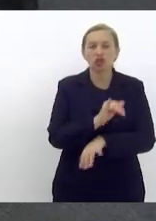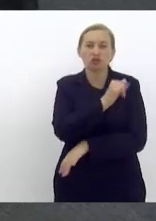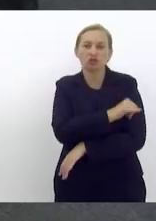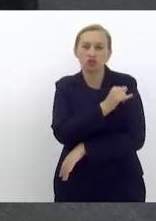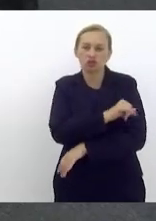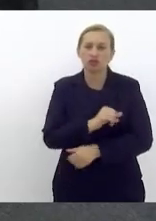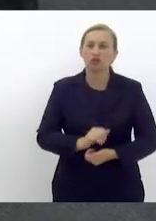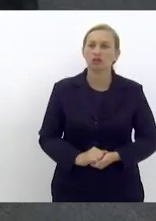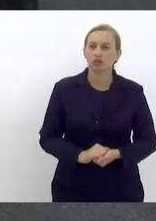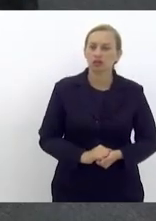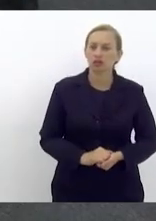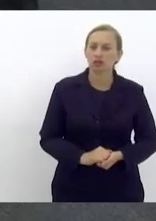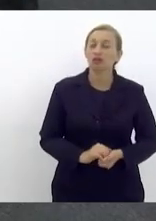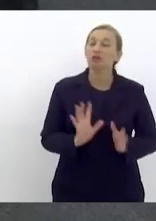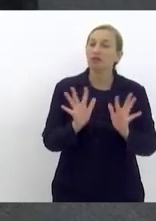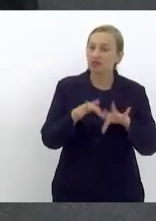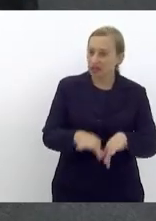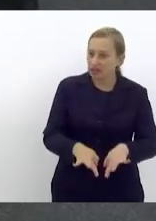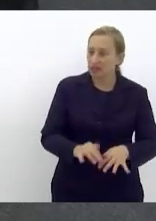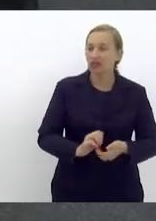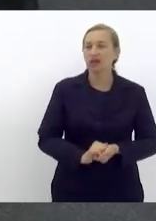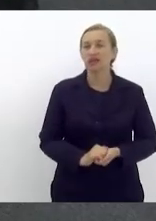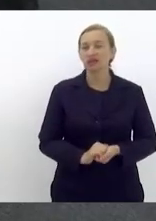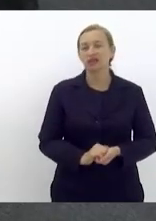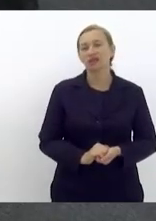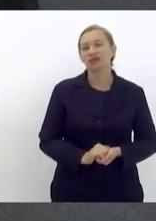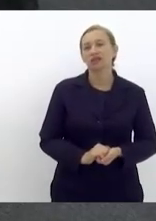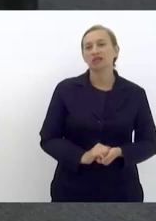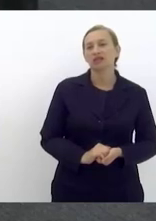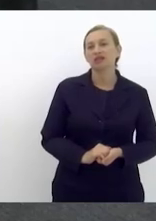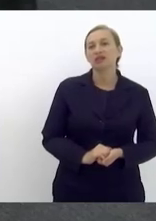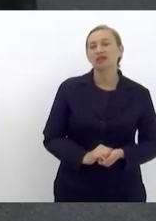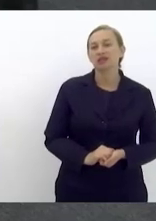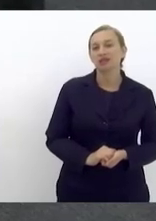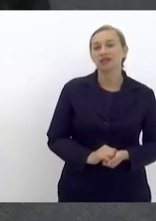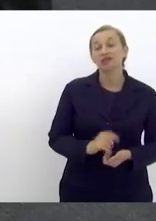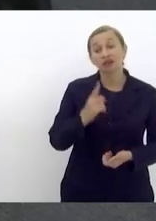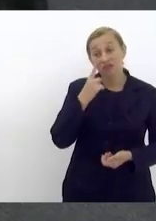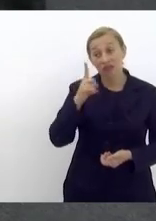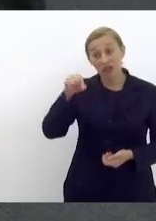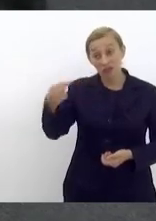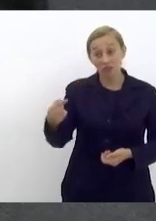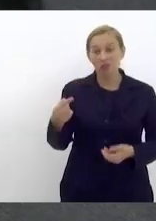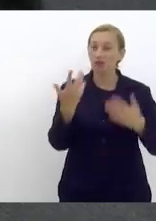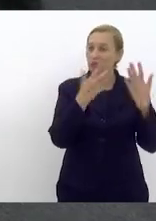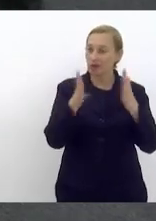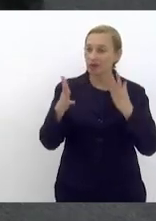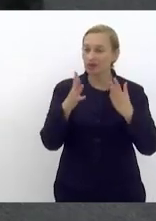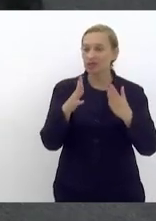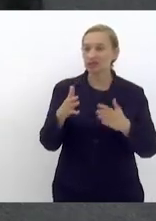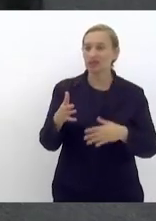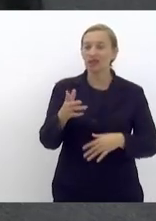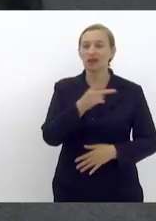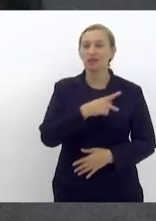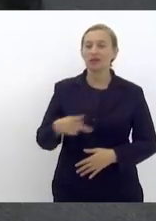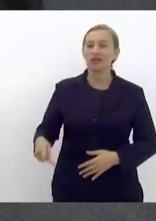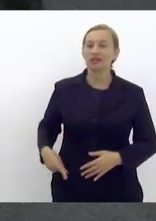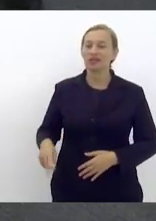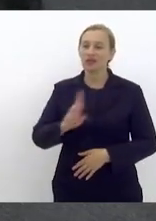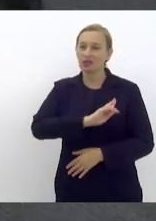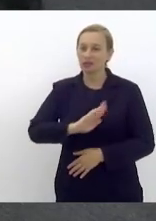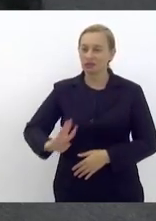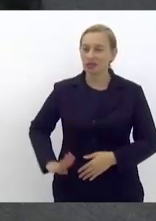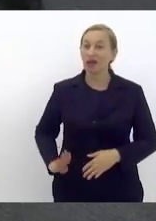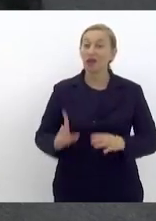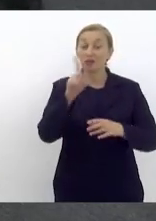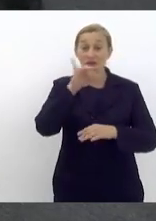Rio de Janeiro. E, para concluir, não está aqui, mas com certeza está nos assistindo ou vai assistir depois, parabenizar o nosso querido presidente Rodrigo Bacelar pela